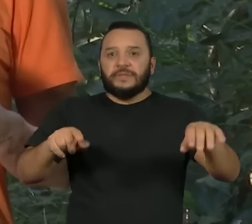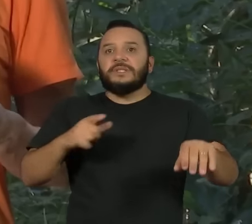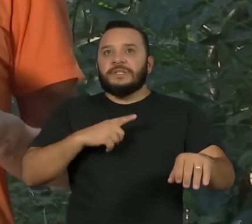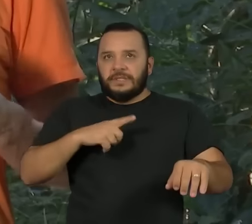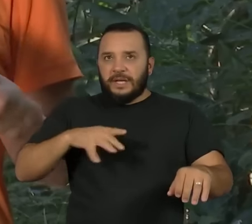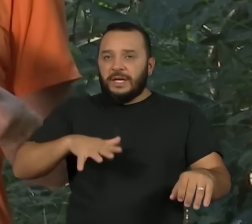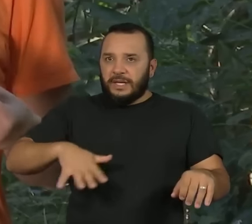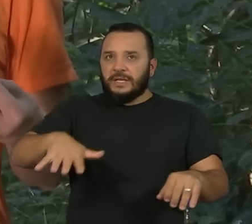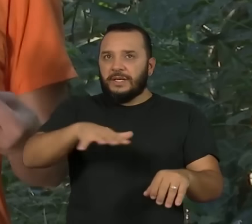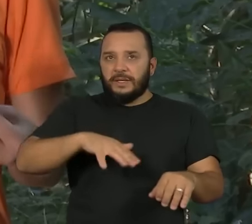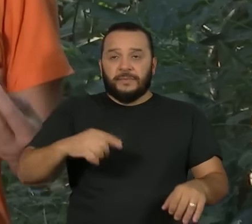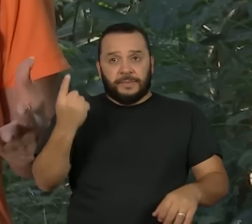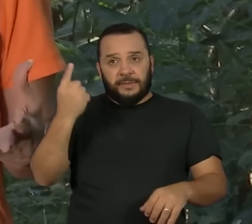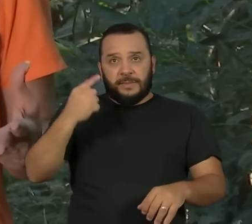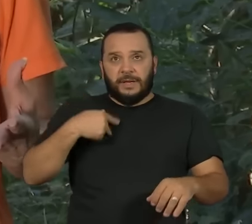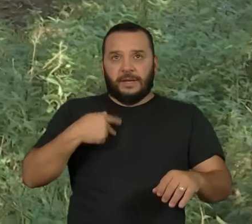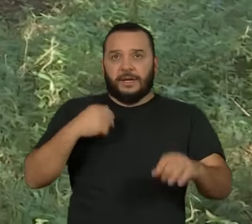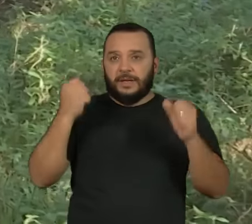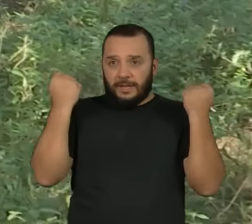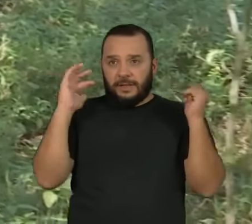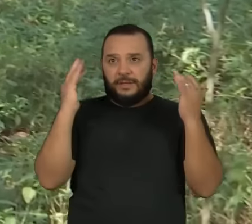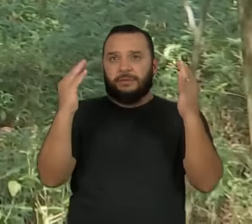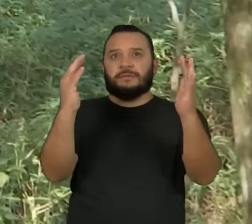embrião para o primeiro corredor ecológico do Brasil.